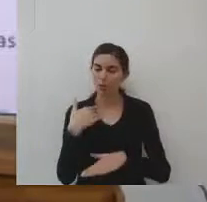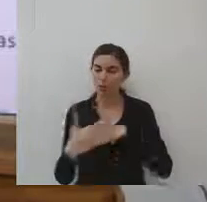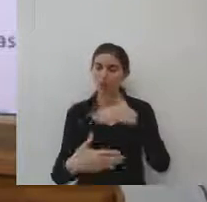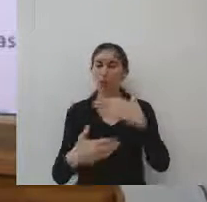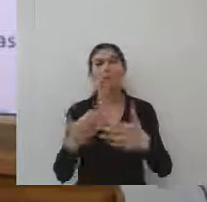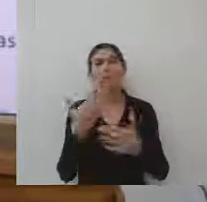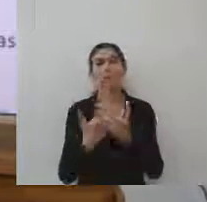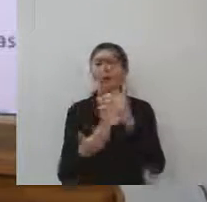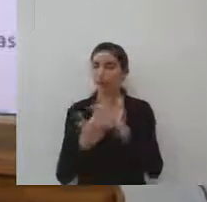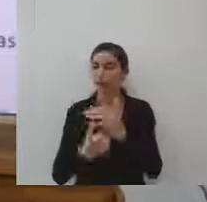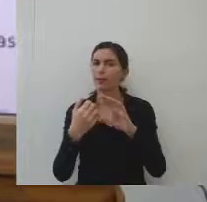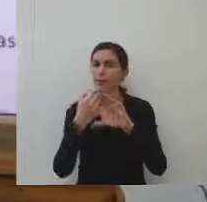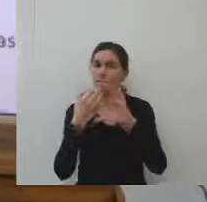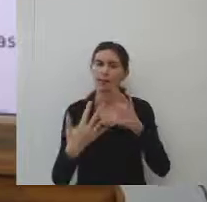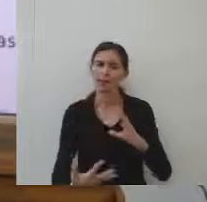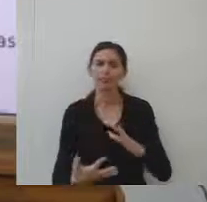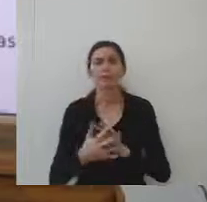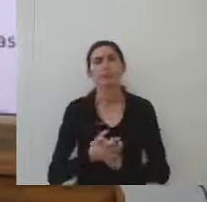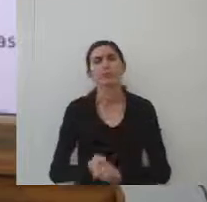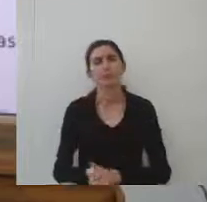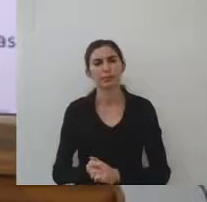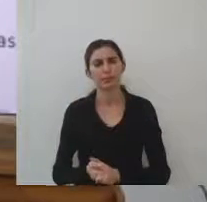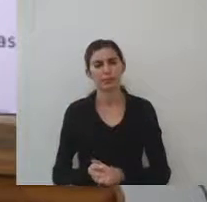perder essas características.